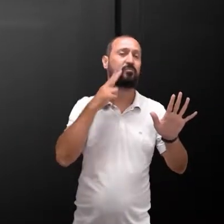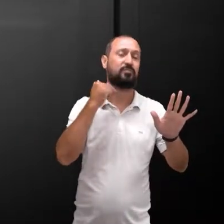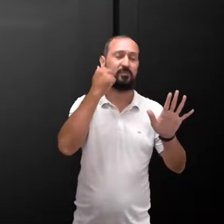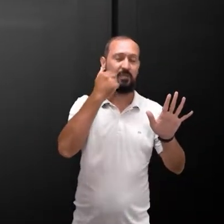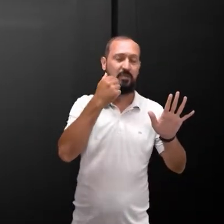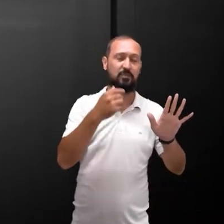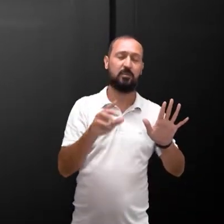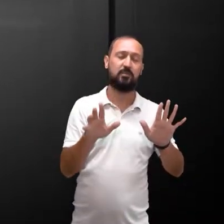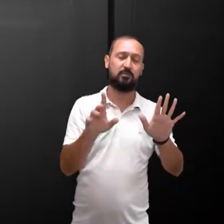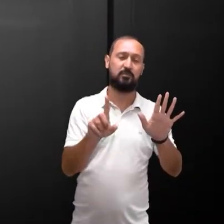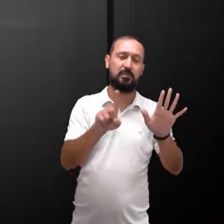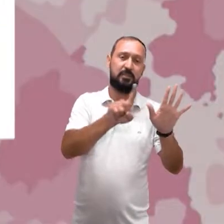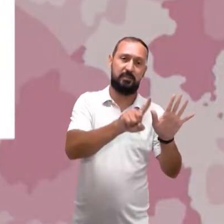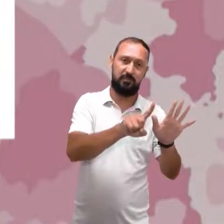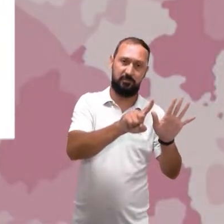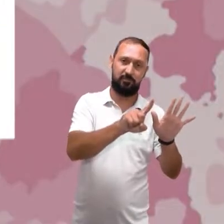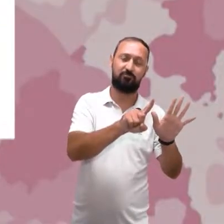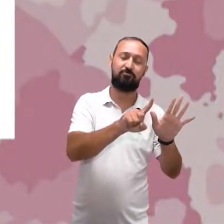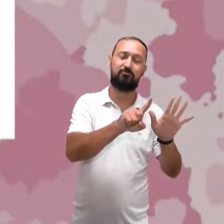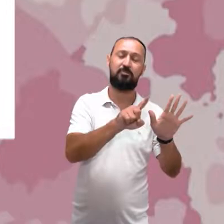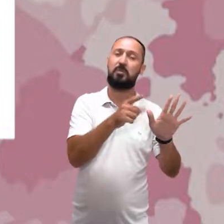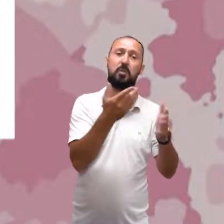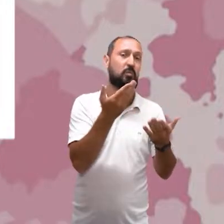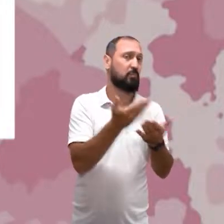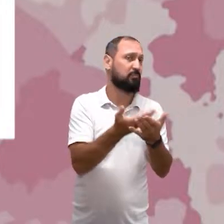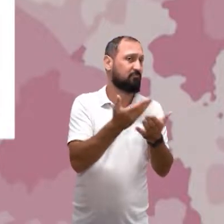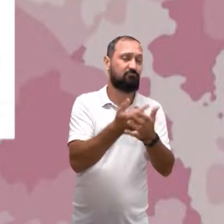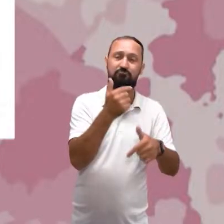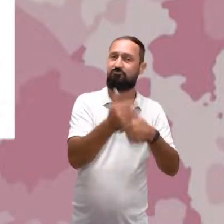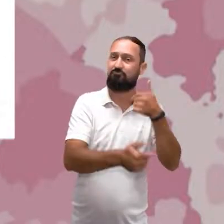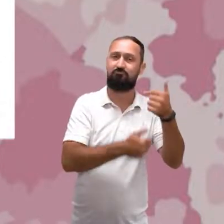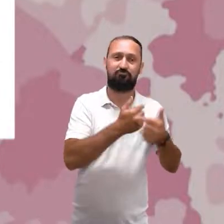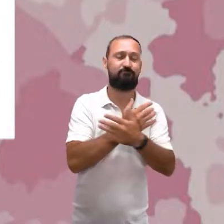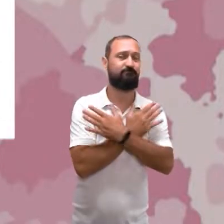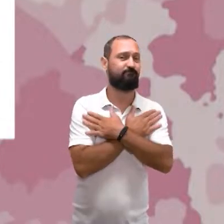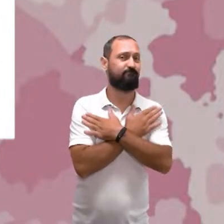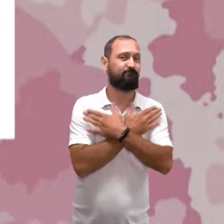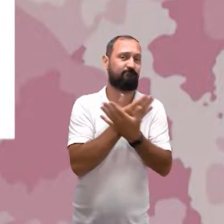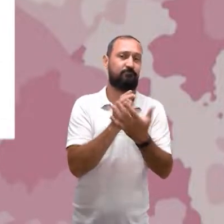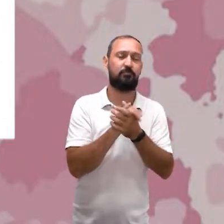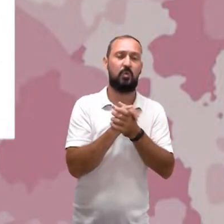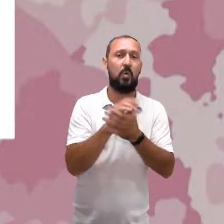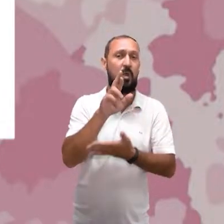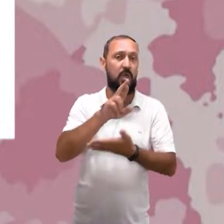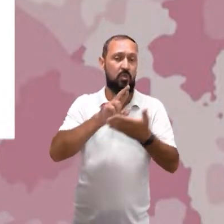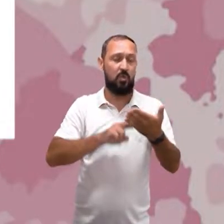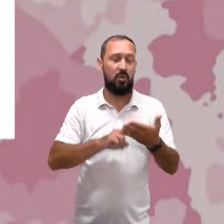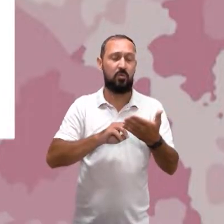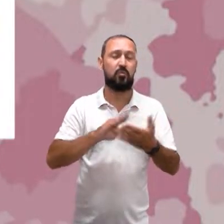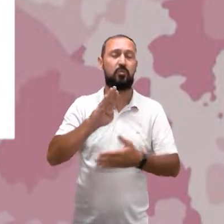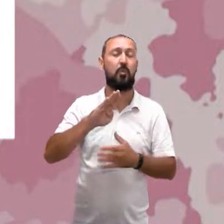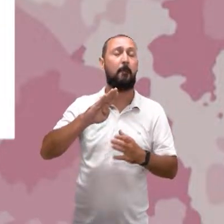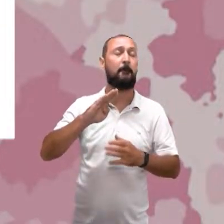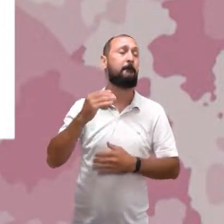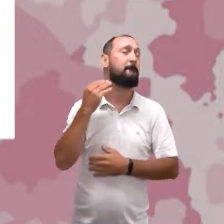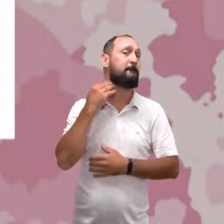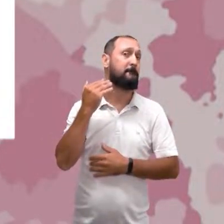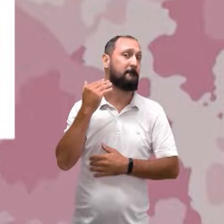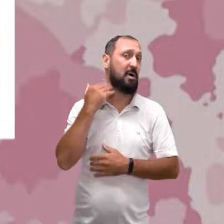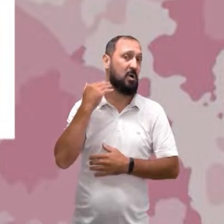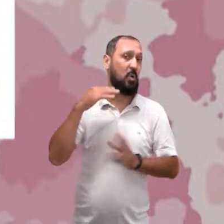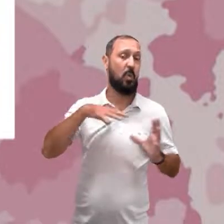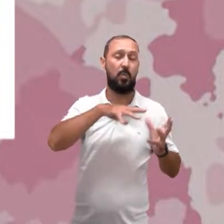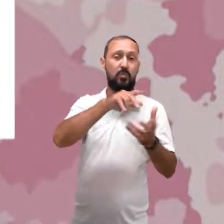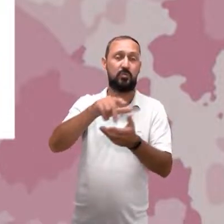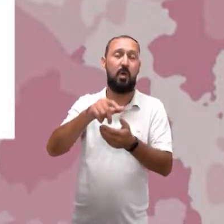e 6 de 10 não trabalham e não estudam. Segundo o relatório do Banco Mundial, o Brasil